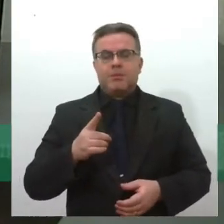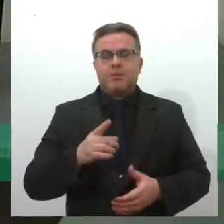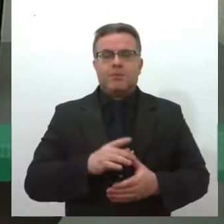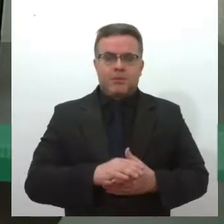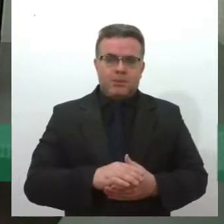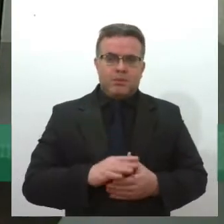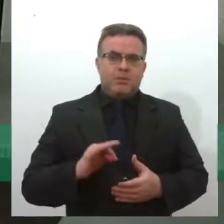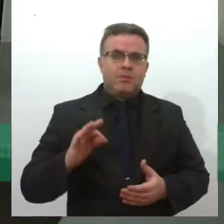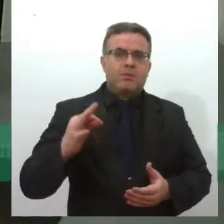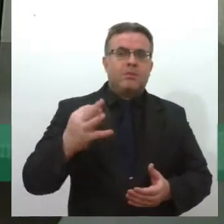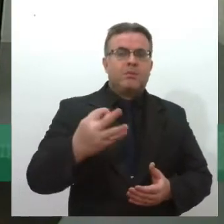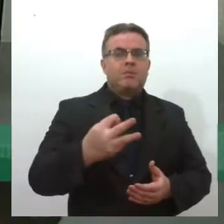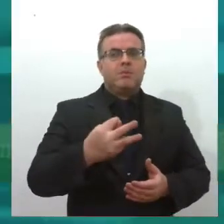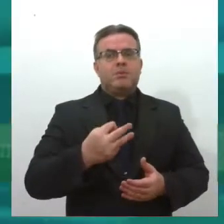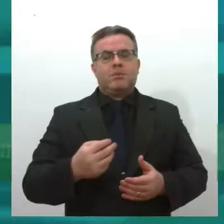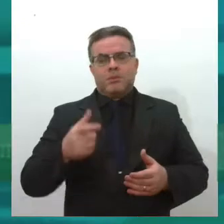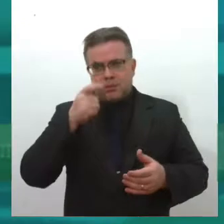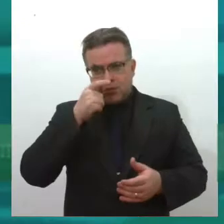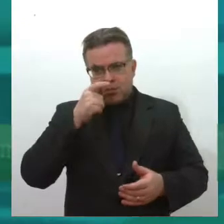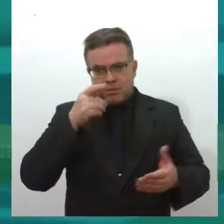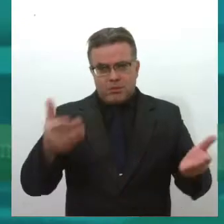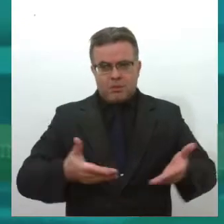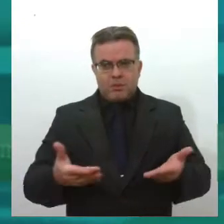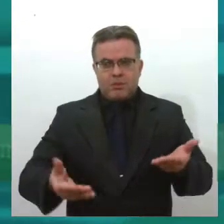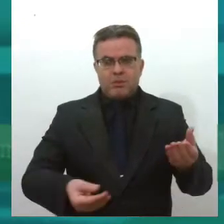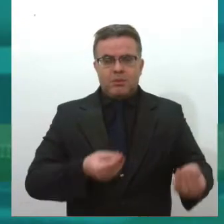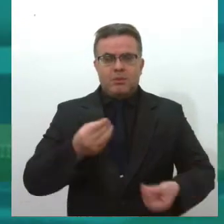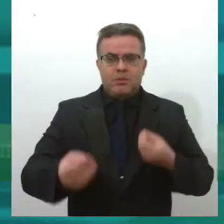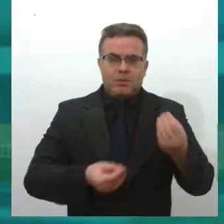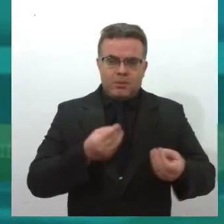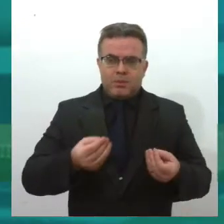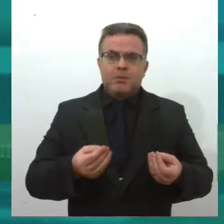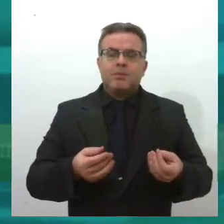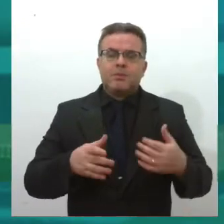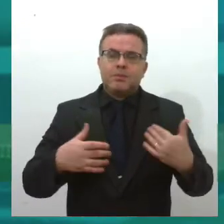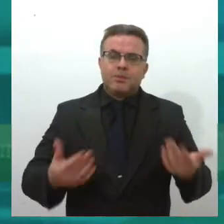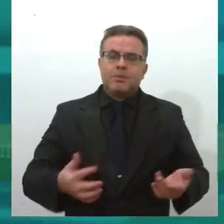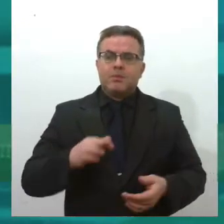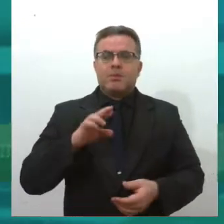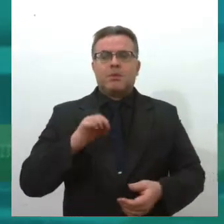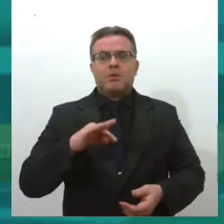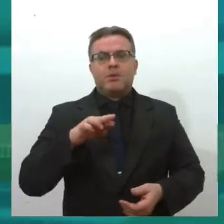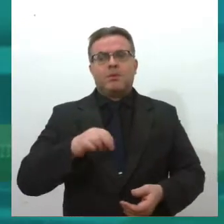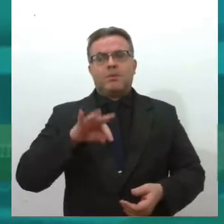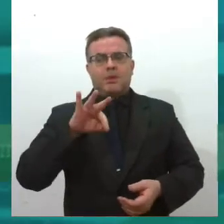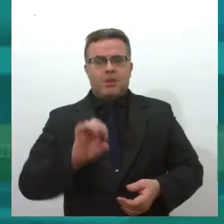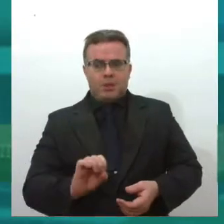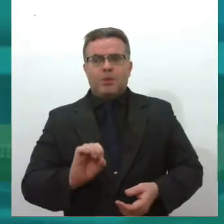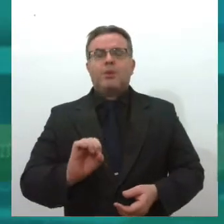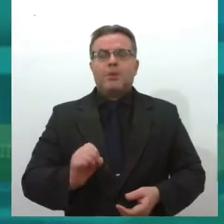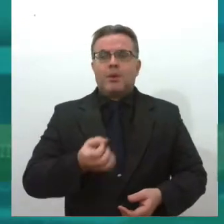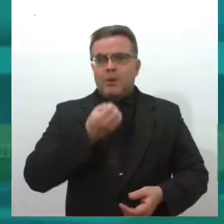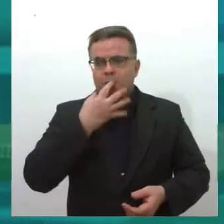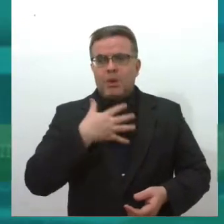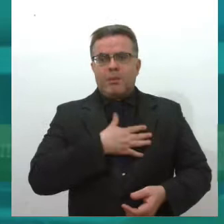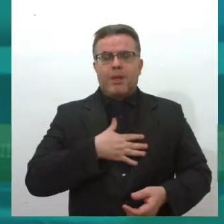Todos e todas que nos assistem, cumprimentar também o Roberto, é um prazer estar aqui